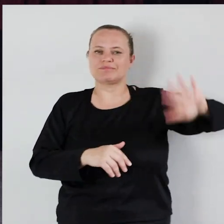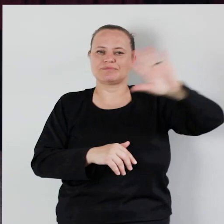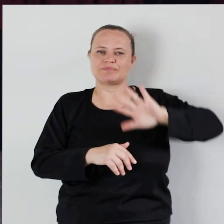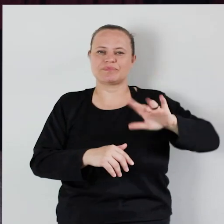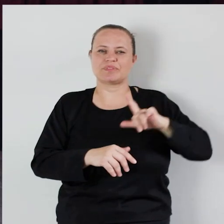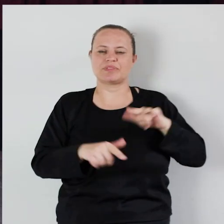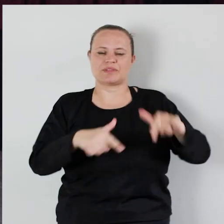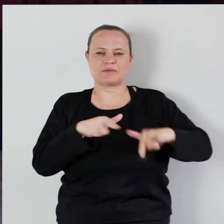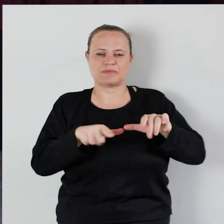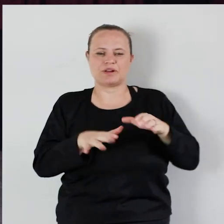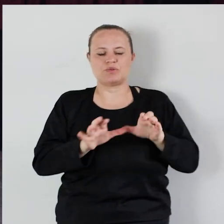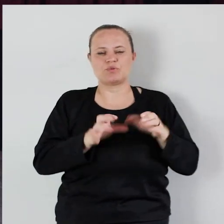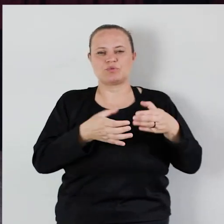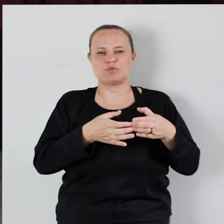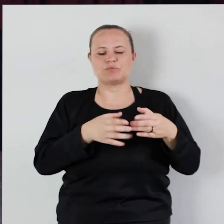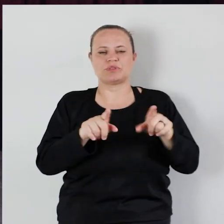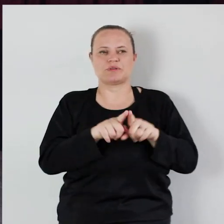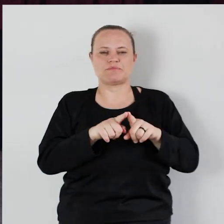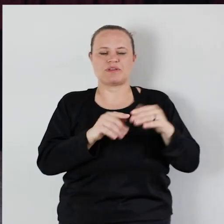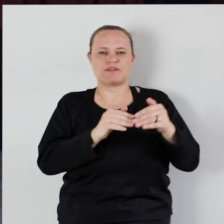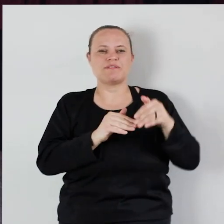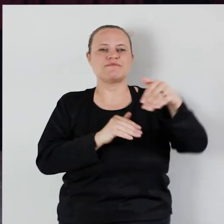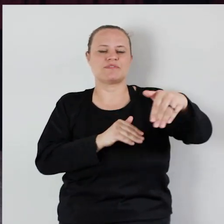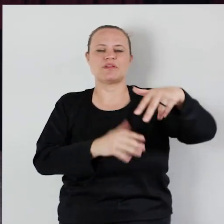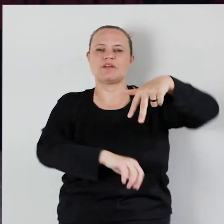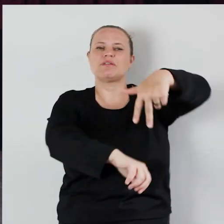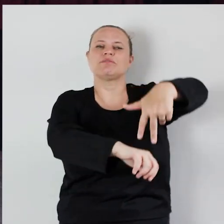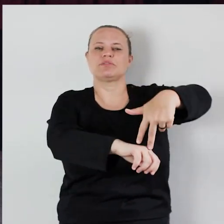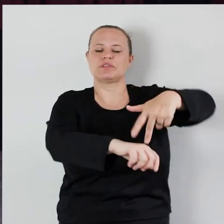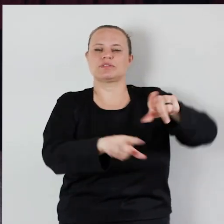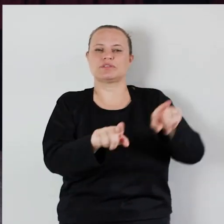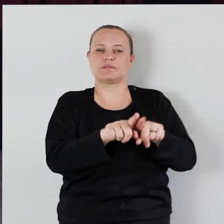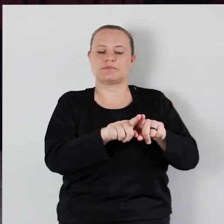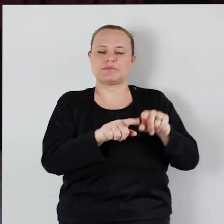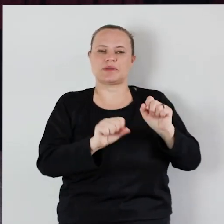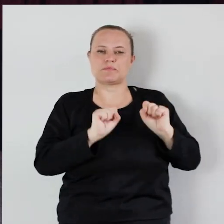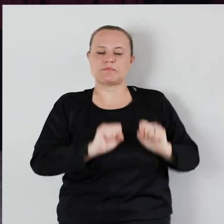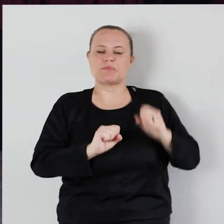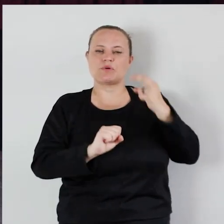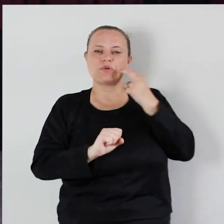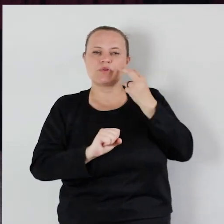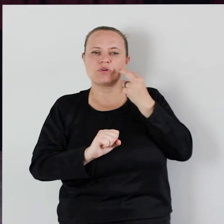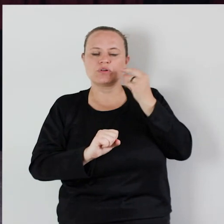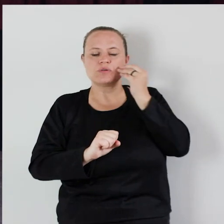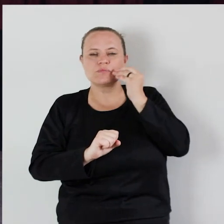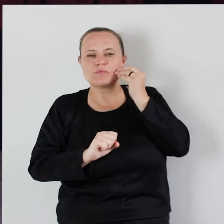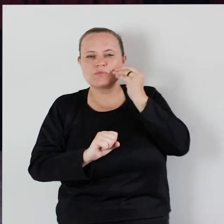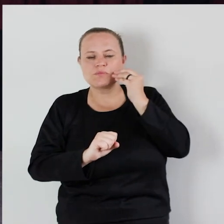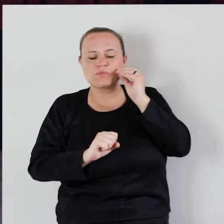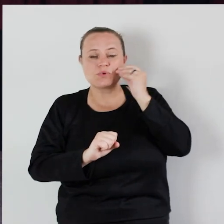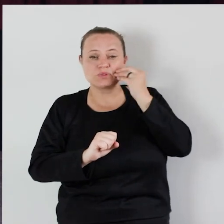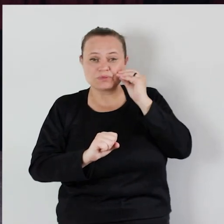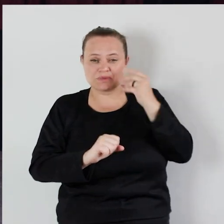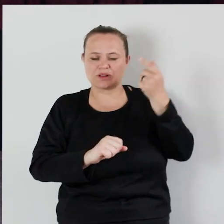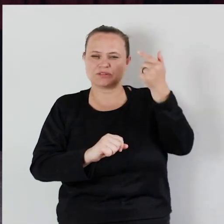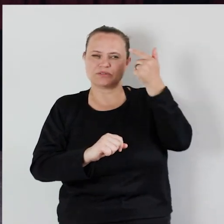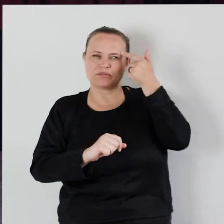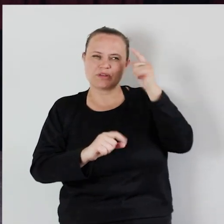Rio-São Paulo, quando eles iniciam, então a ideia do trabalho em equipe, em atuar diferentes frentes,